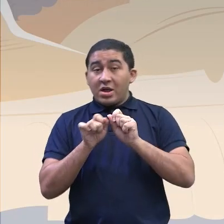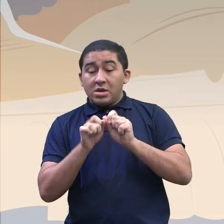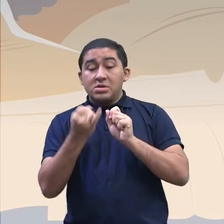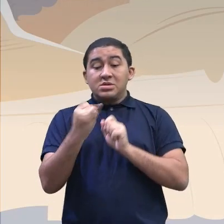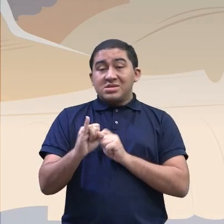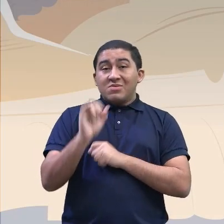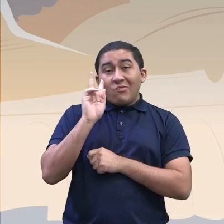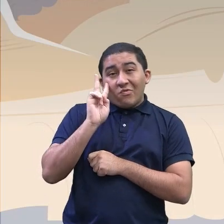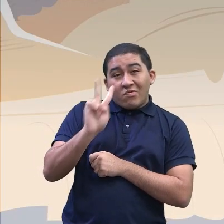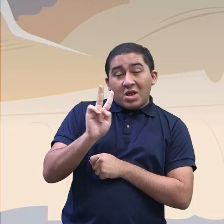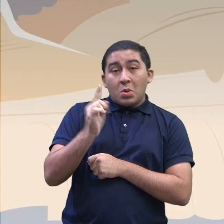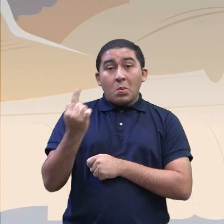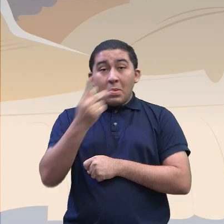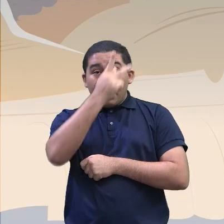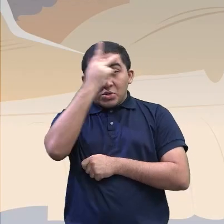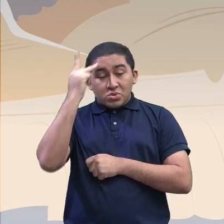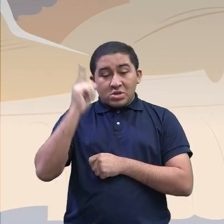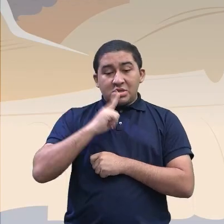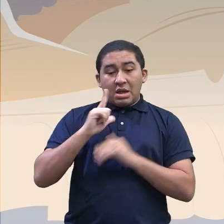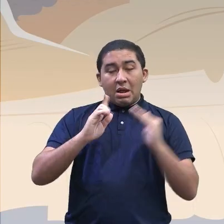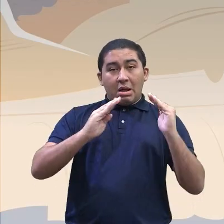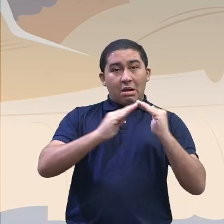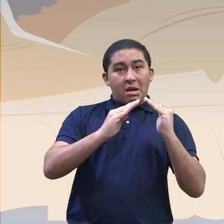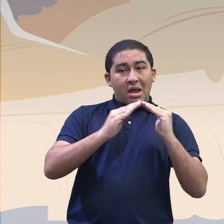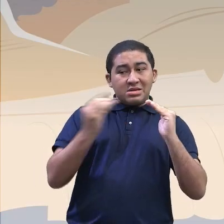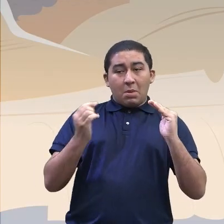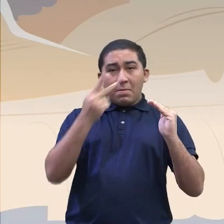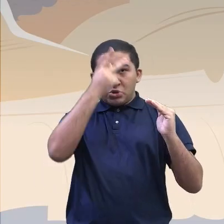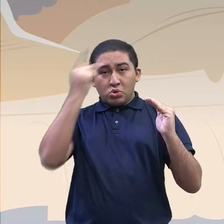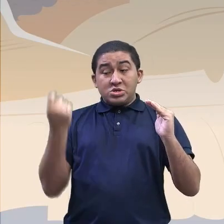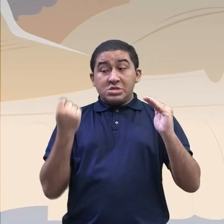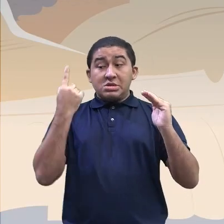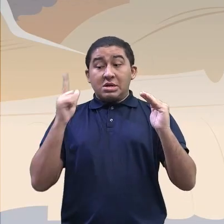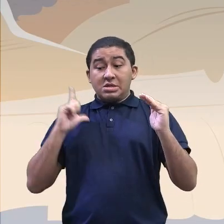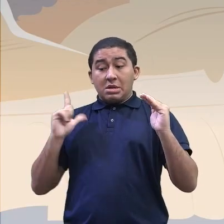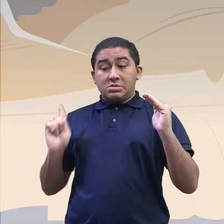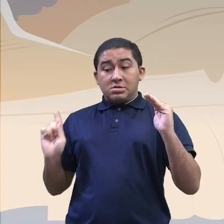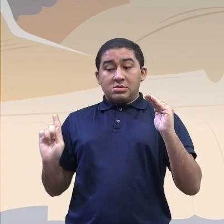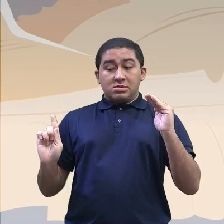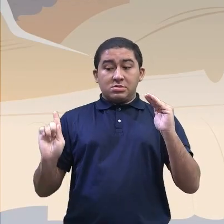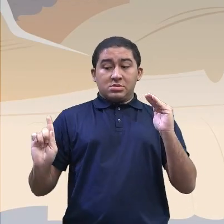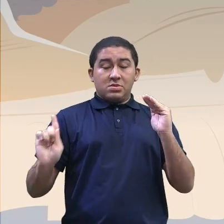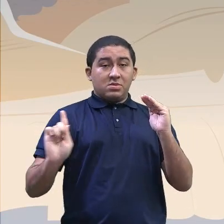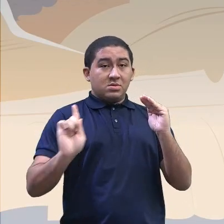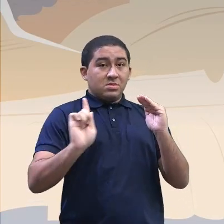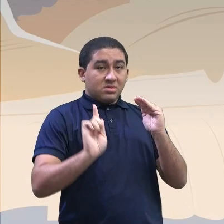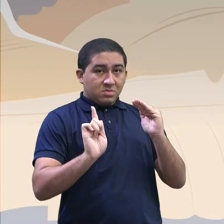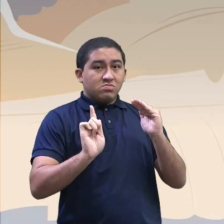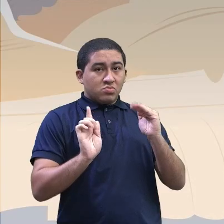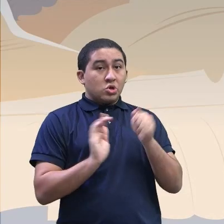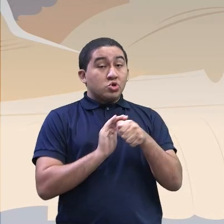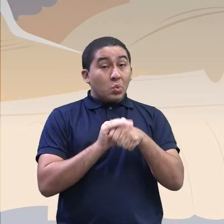alguém entrando, né, alguém estranho entrar no seu quintal, né, durante a noite.